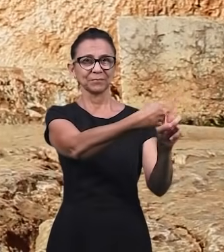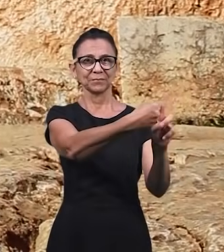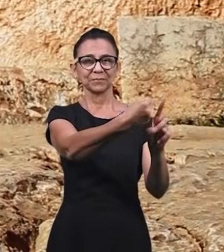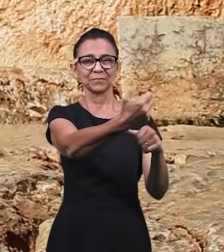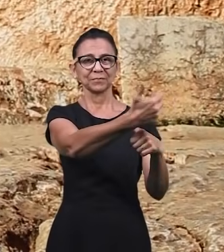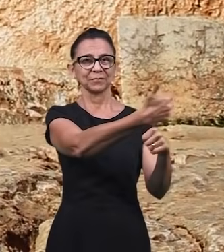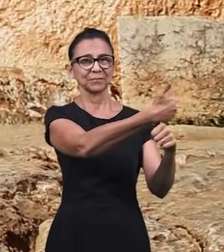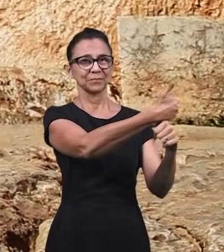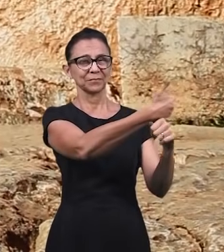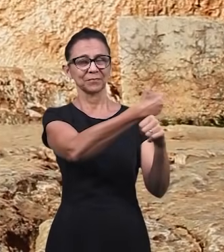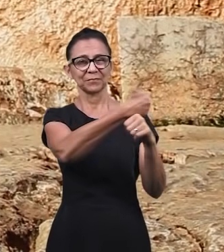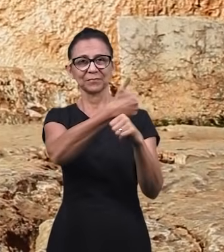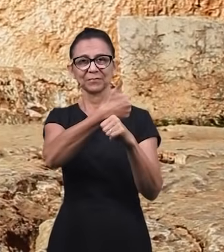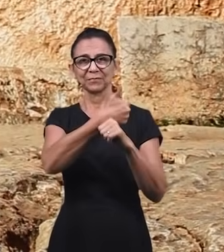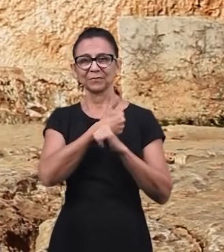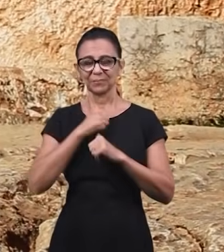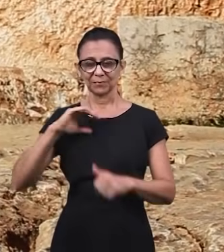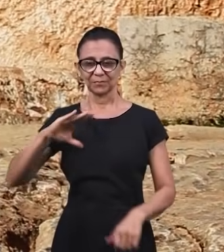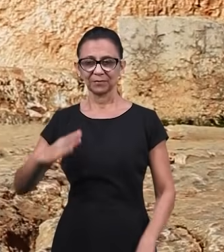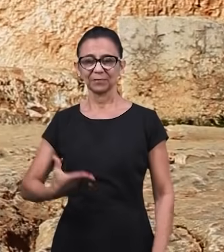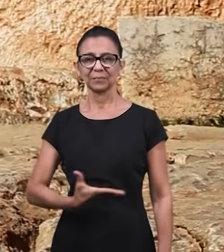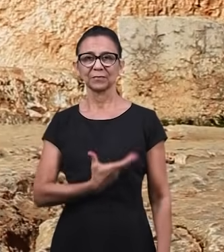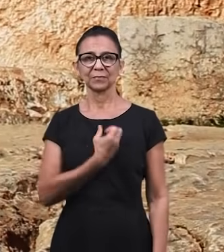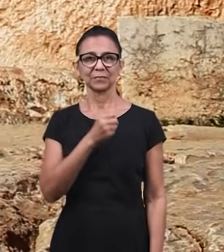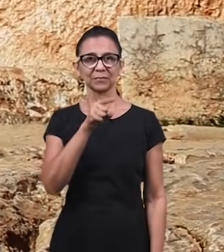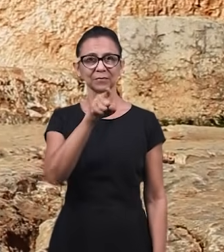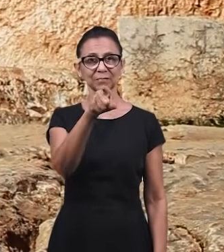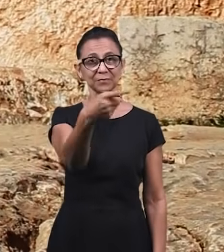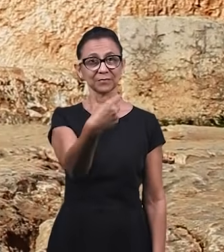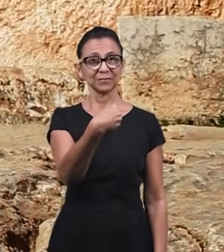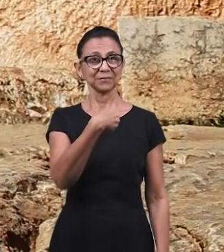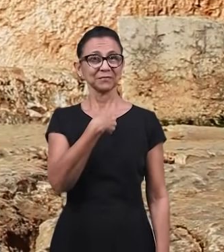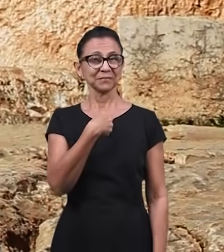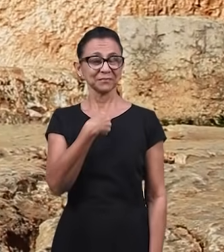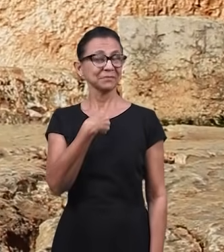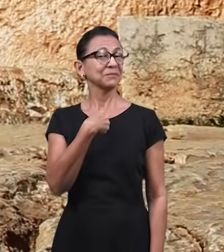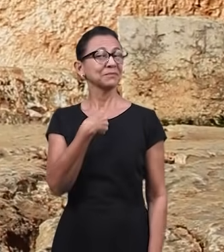salva a ti e a